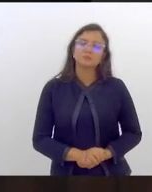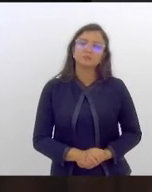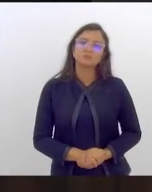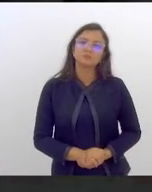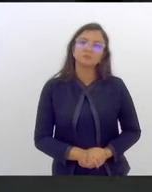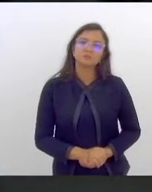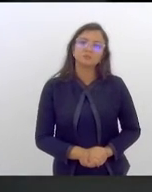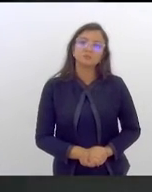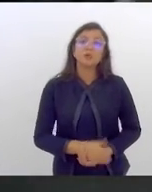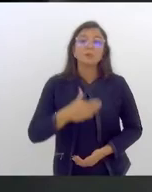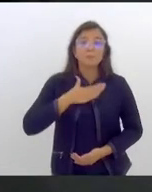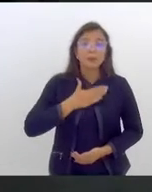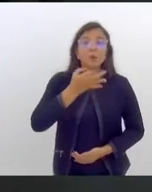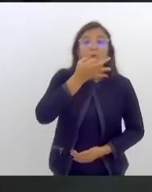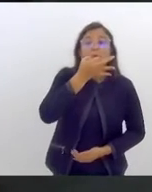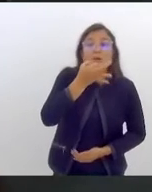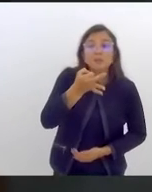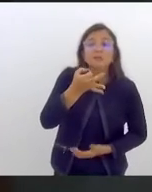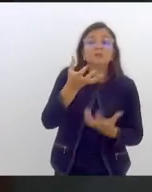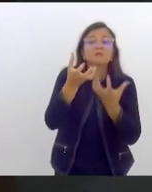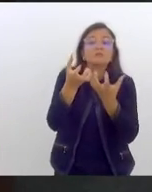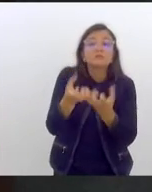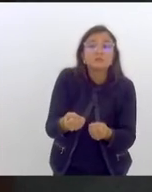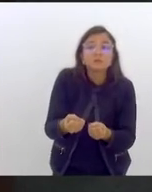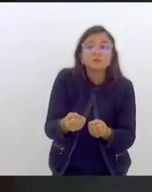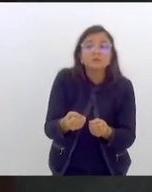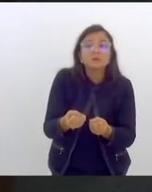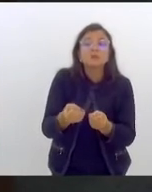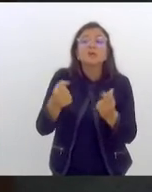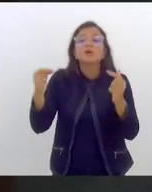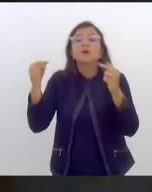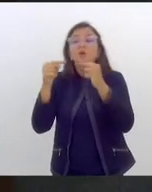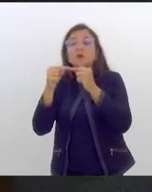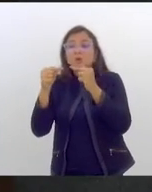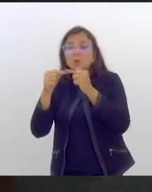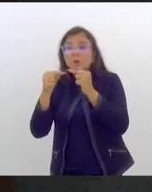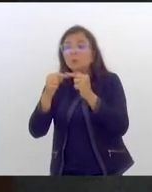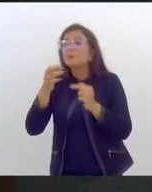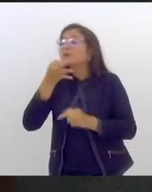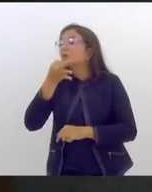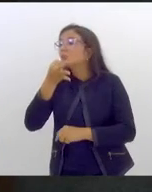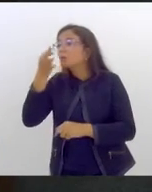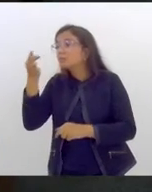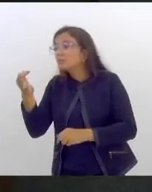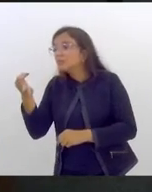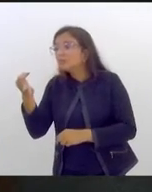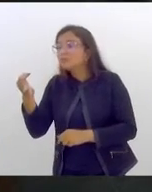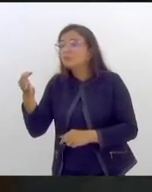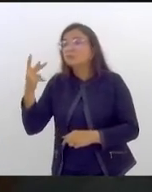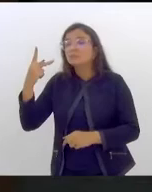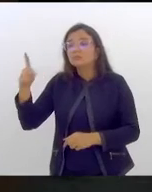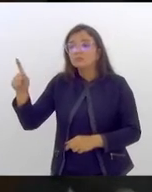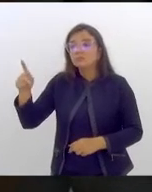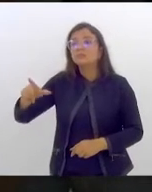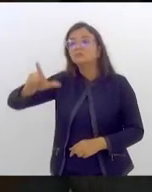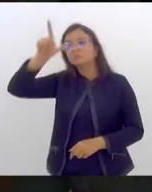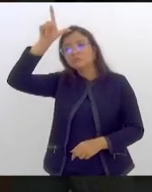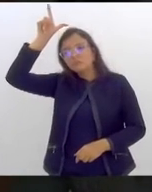o meu parecer Presidente é favorável de acordo com o parecer dado pelo Deputado Luis Paulo